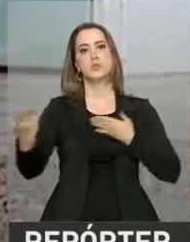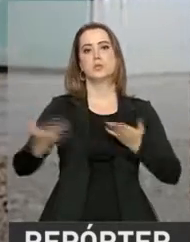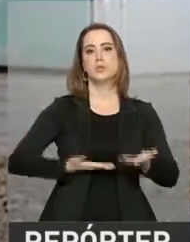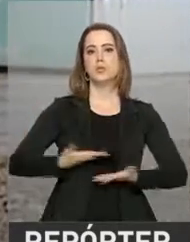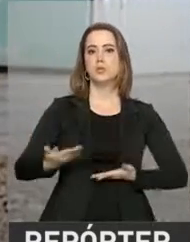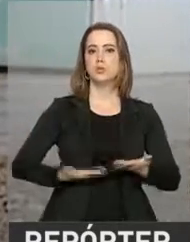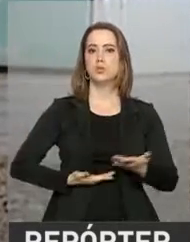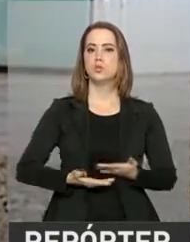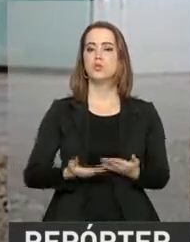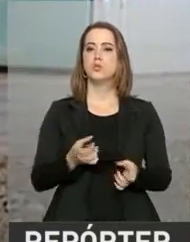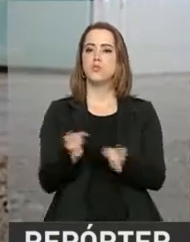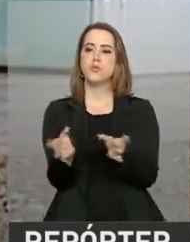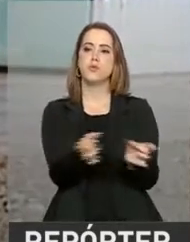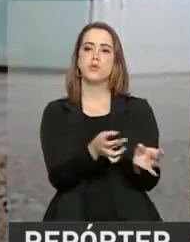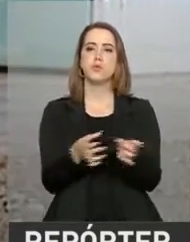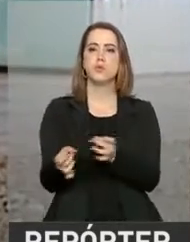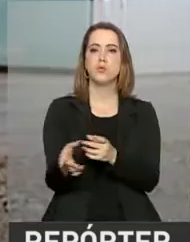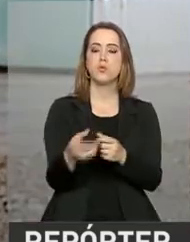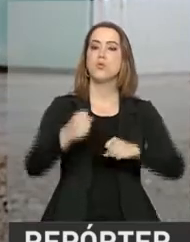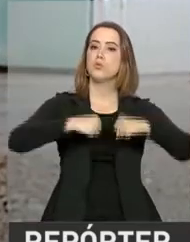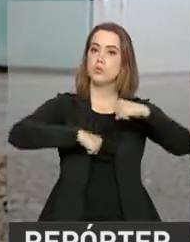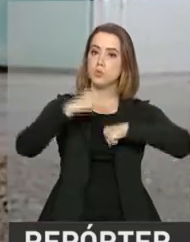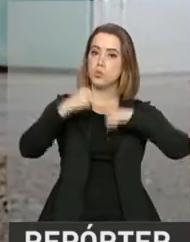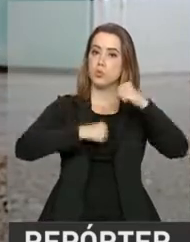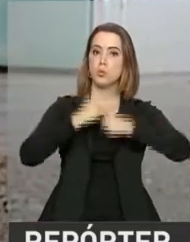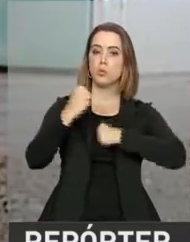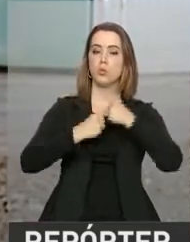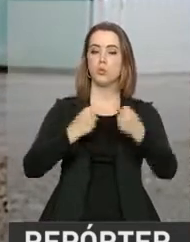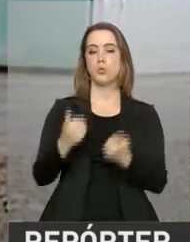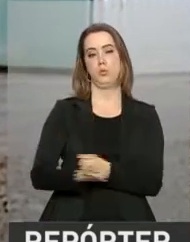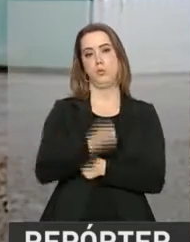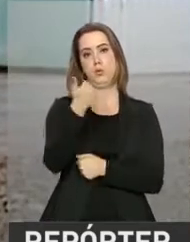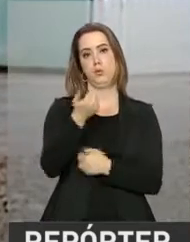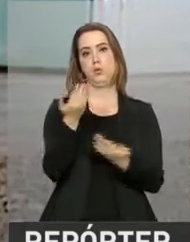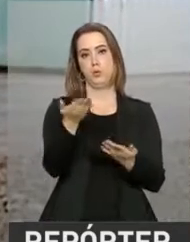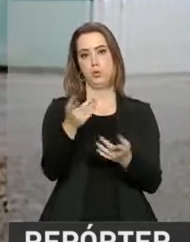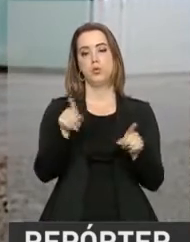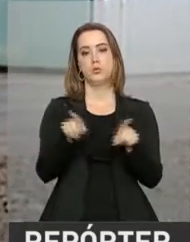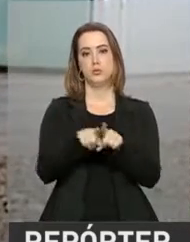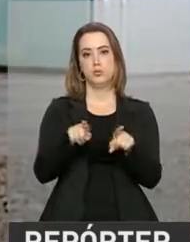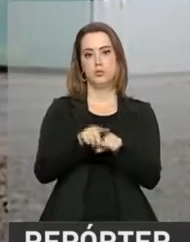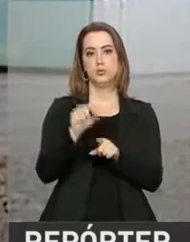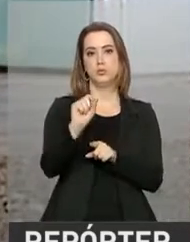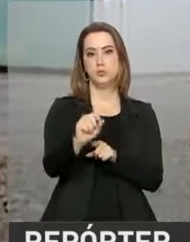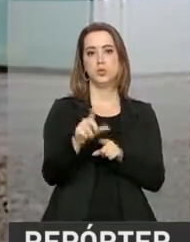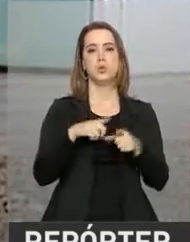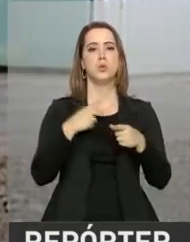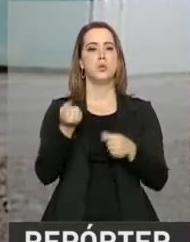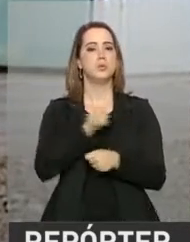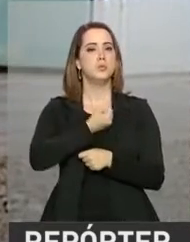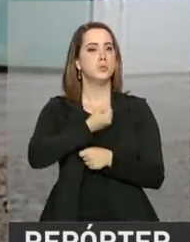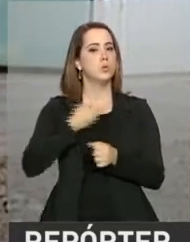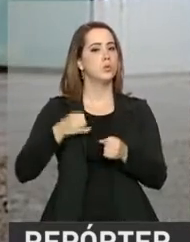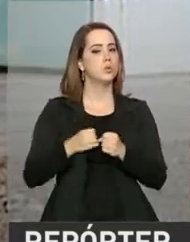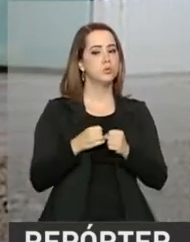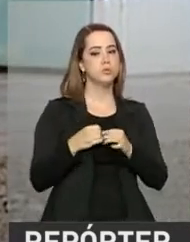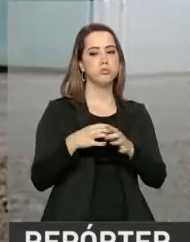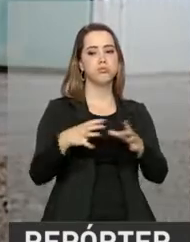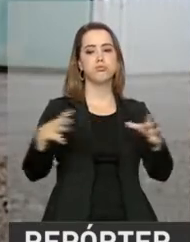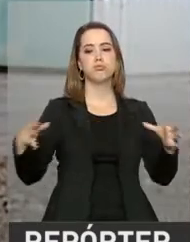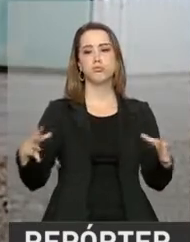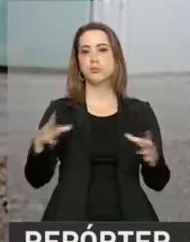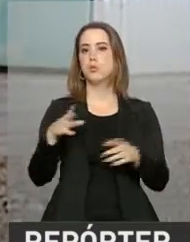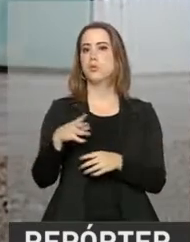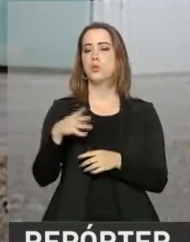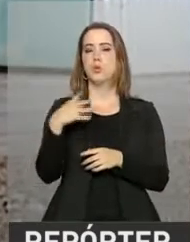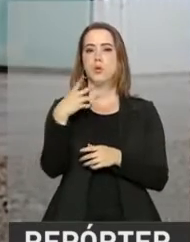comércio e indústria, e também a melhoria nos dados macroeconômicos, como, por exemplo, o desempenho da Bolsa de